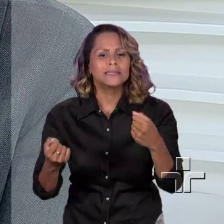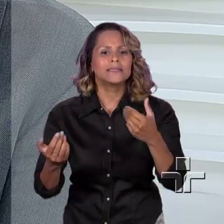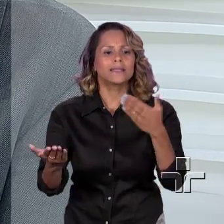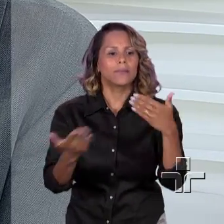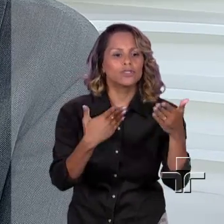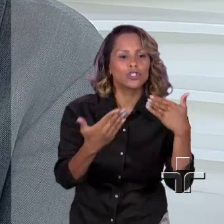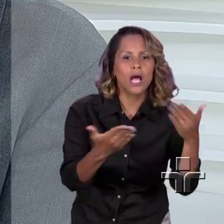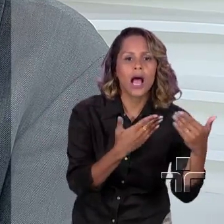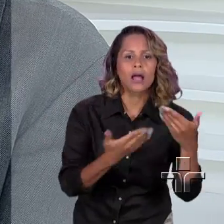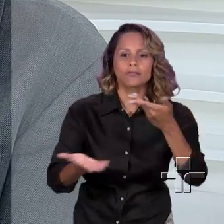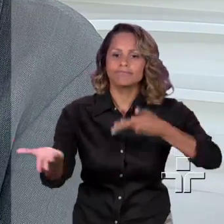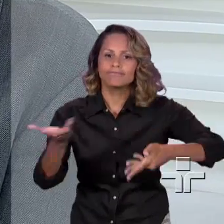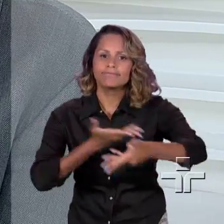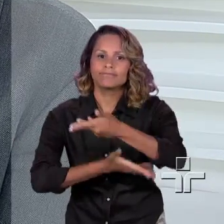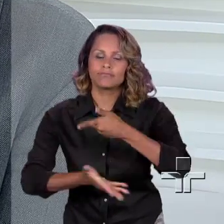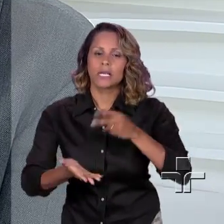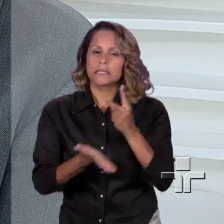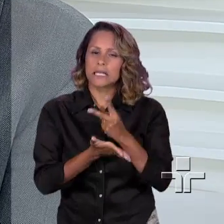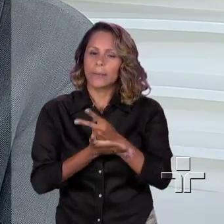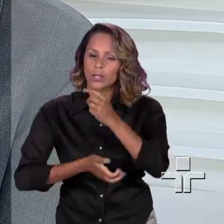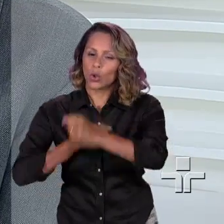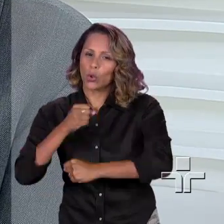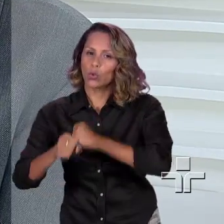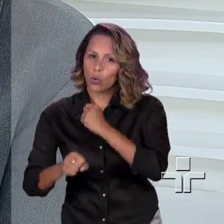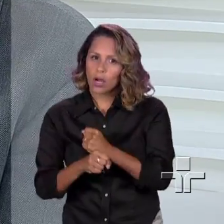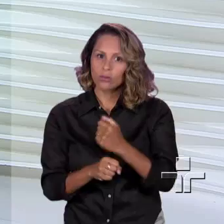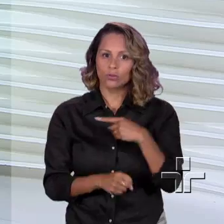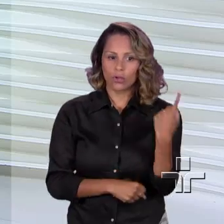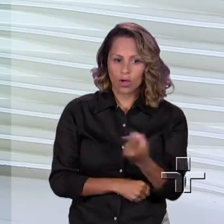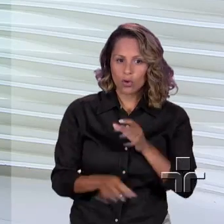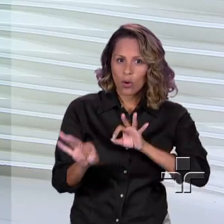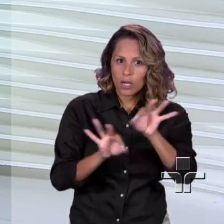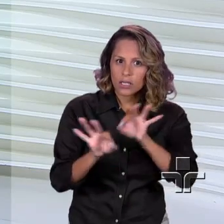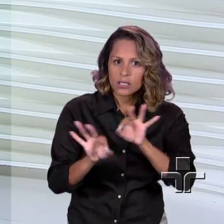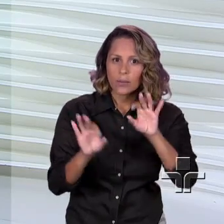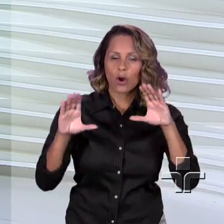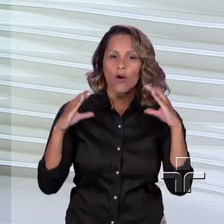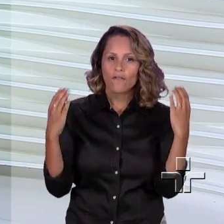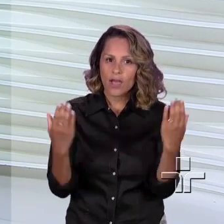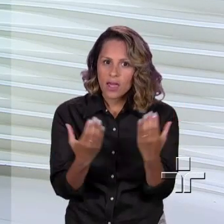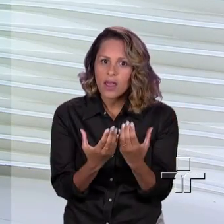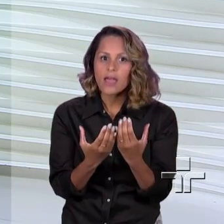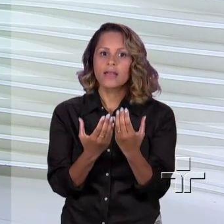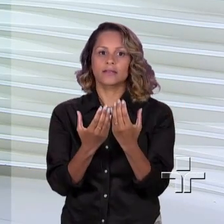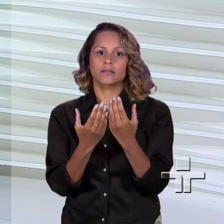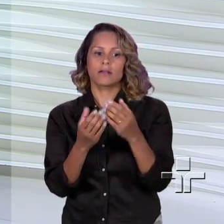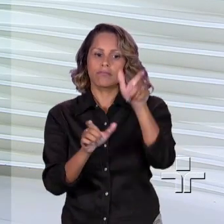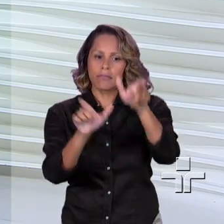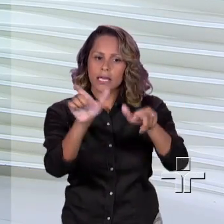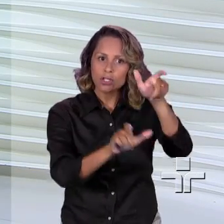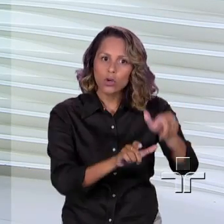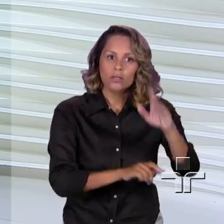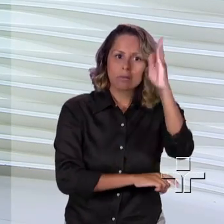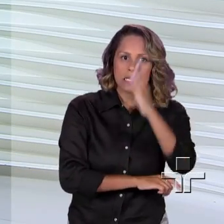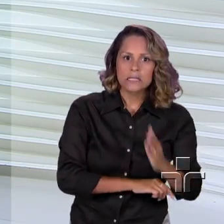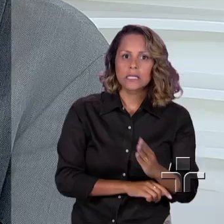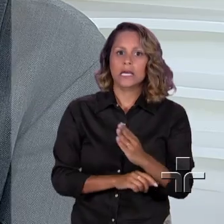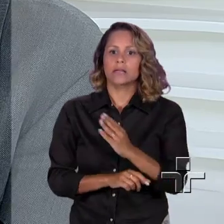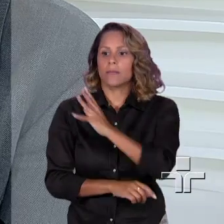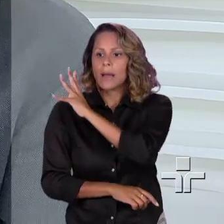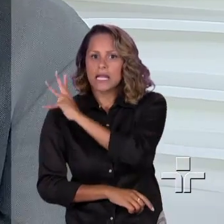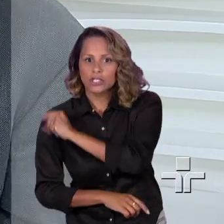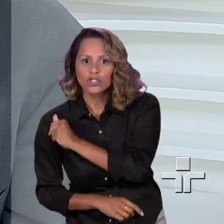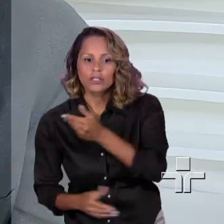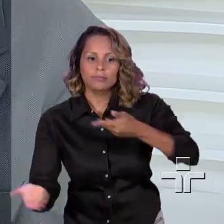todos os anos uma conferência internacional com brasileiros, com palestinos e israelenses para incentivar o diálogo. Para mim, o